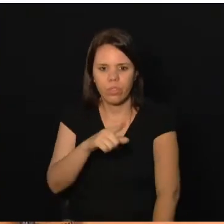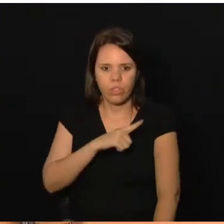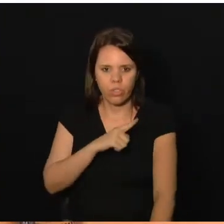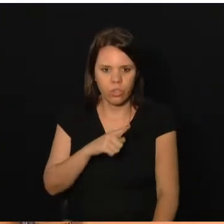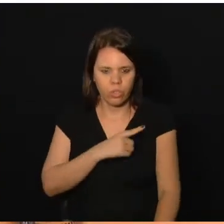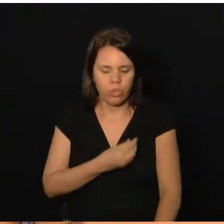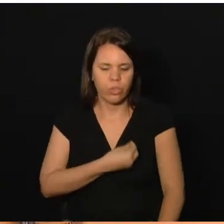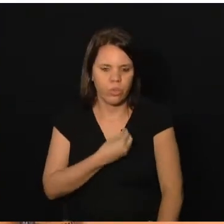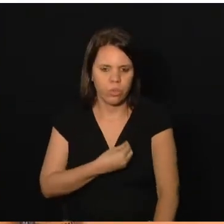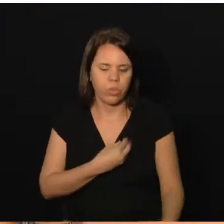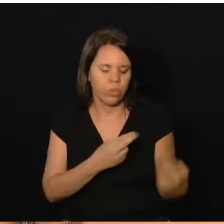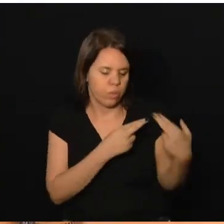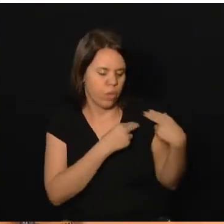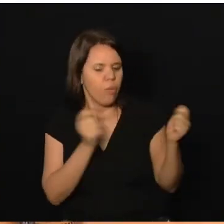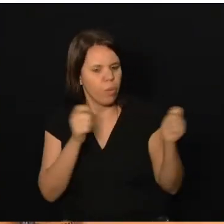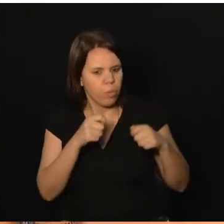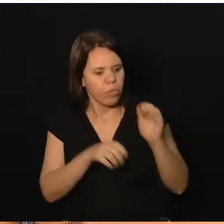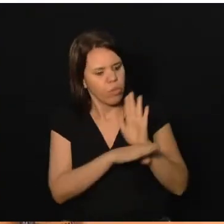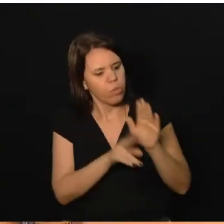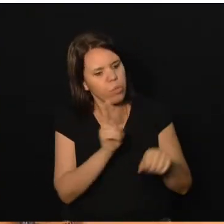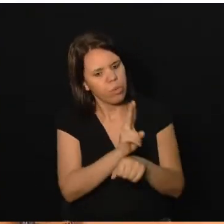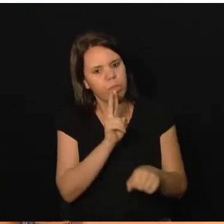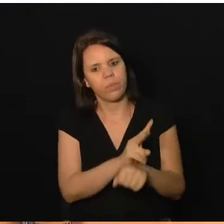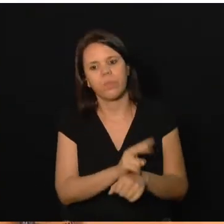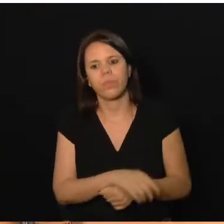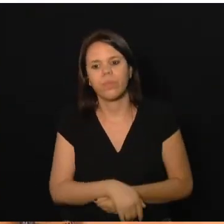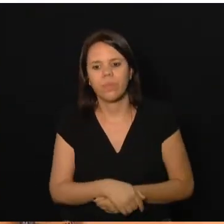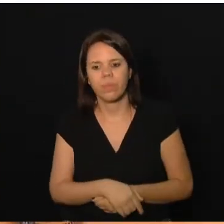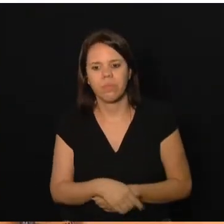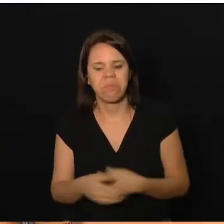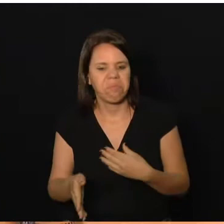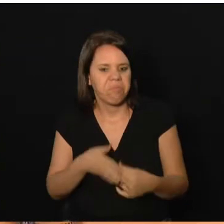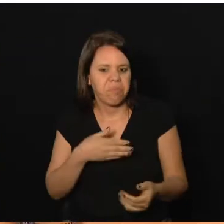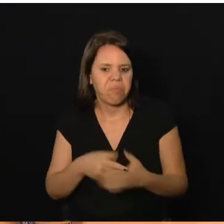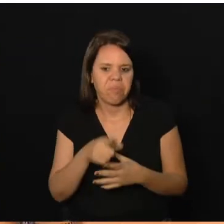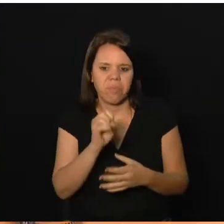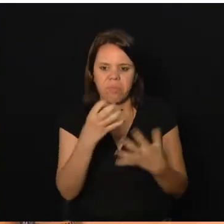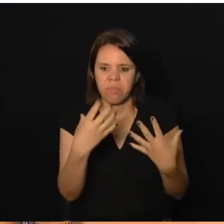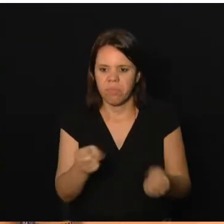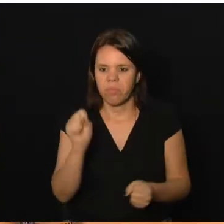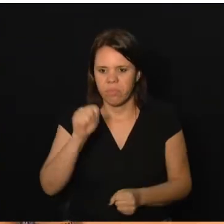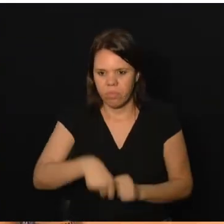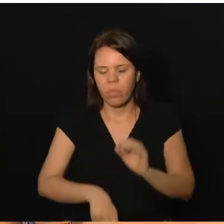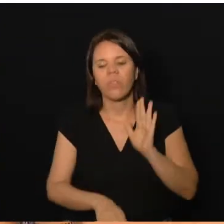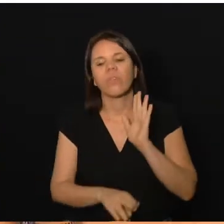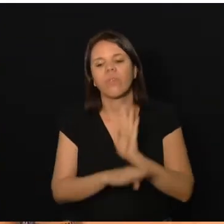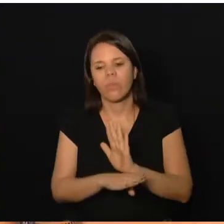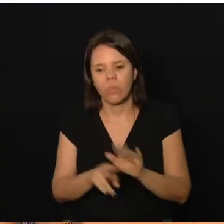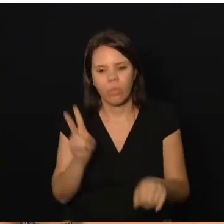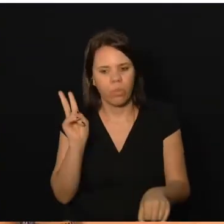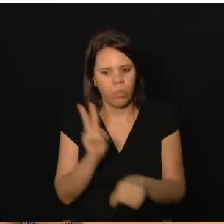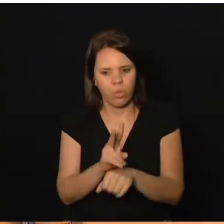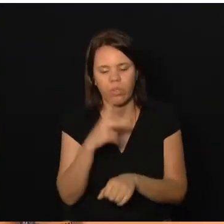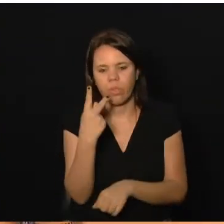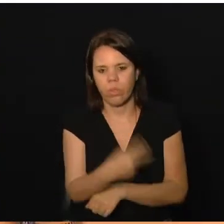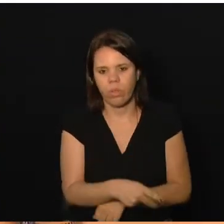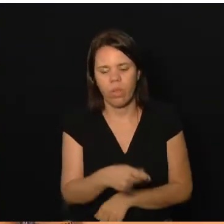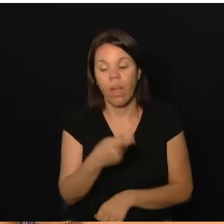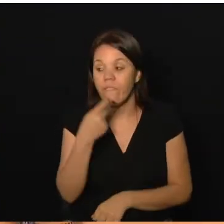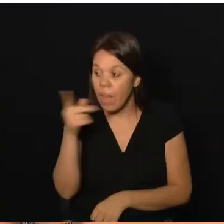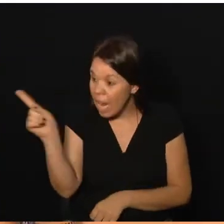minha responsabilidade, eu vou fazer o possível para te proteger. Independente se você aceitar ou não, mas eu vou te proteger. E muitas vezes é falar